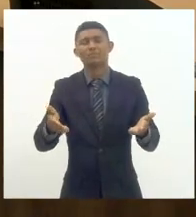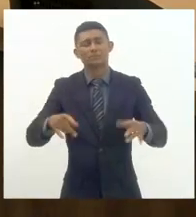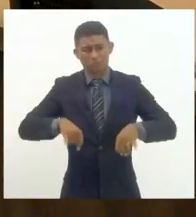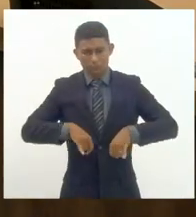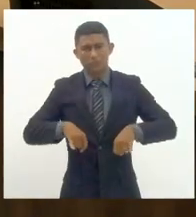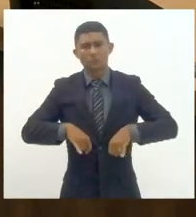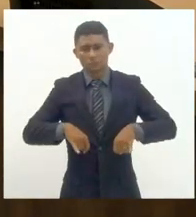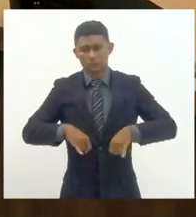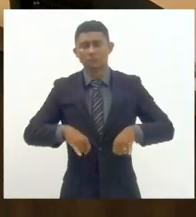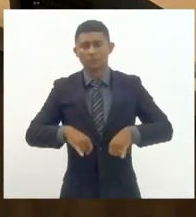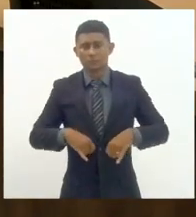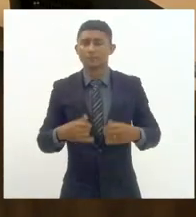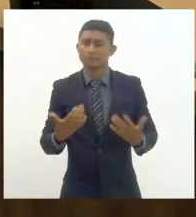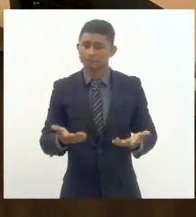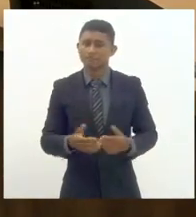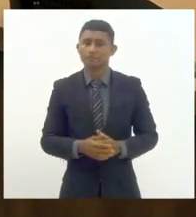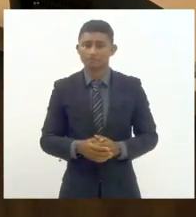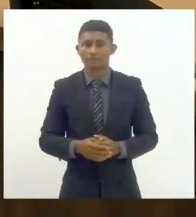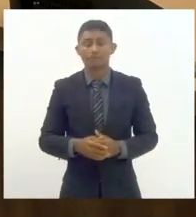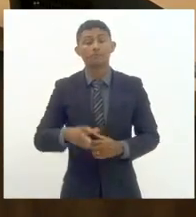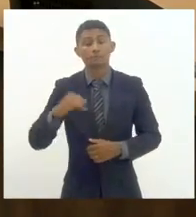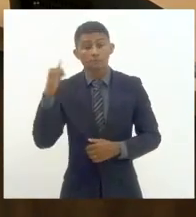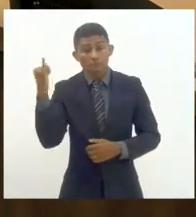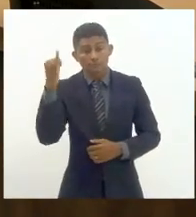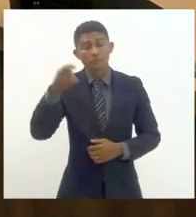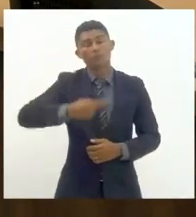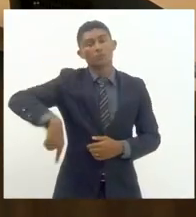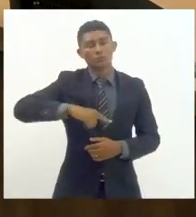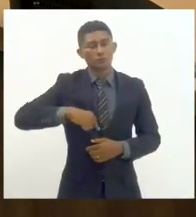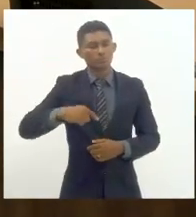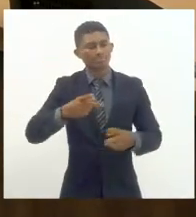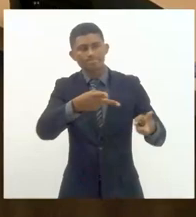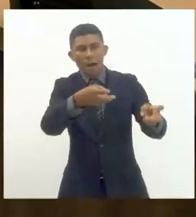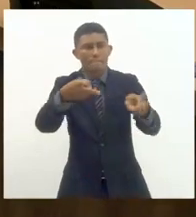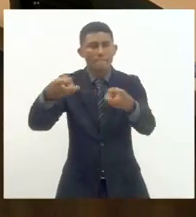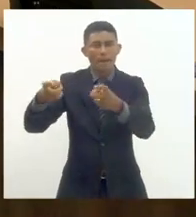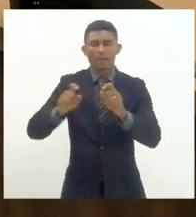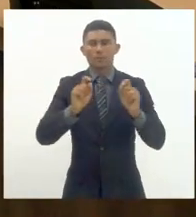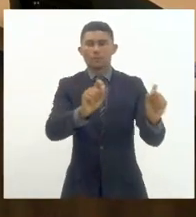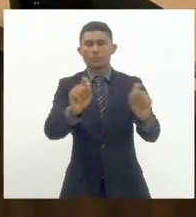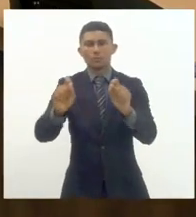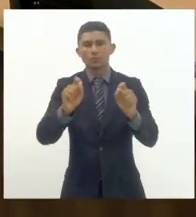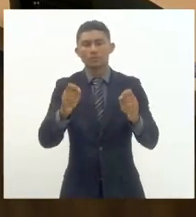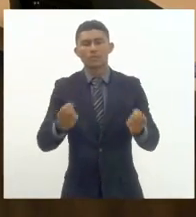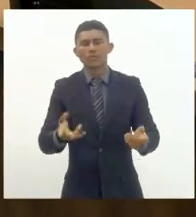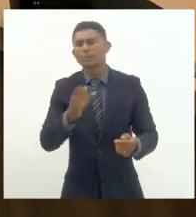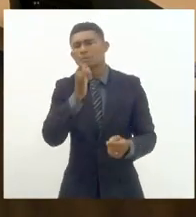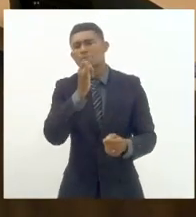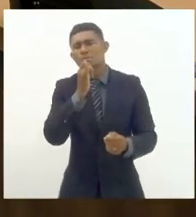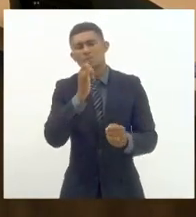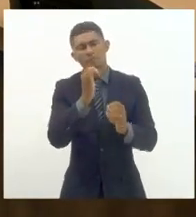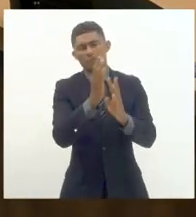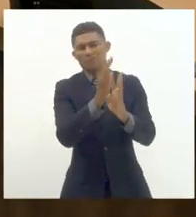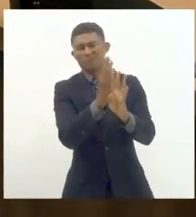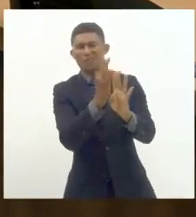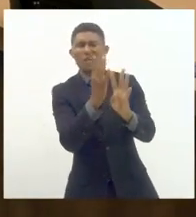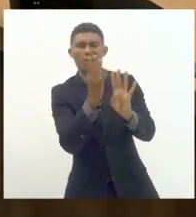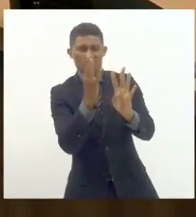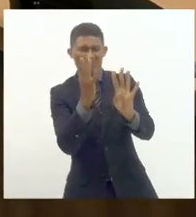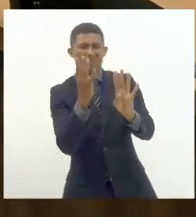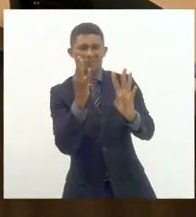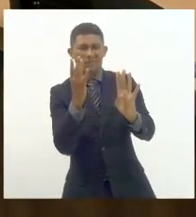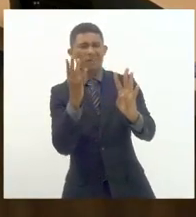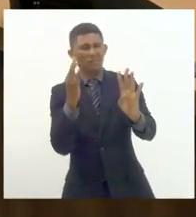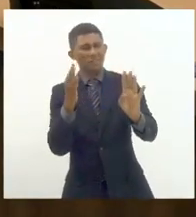vulneráveis. Não à toa, é importante notar que toda vez que a gente olha aquelas filas horríveis, onde